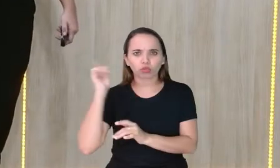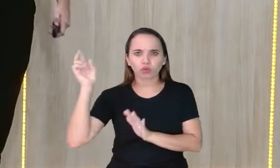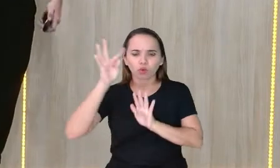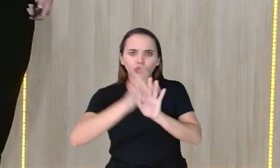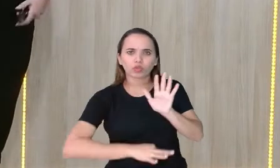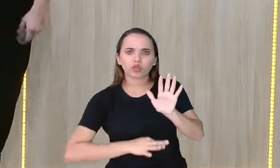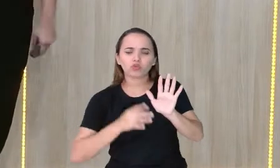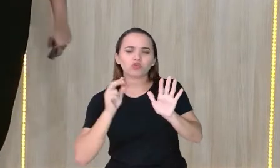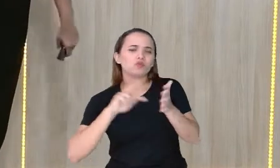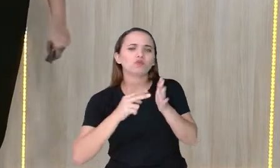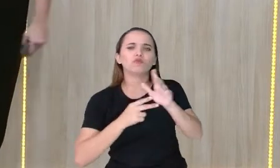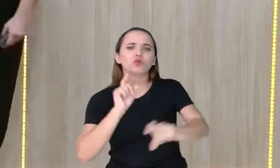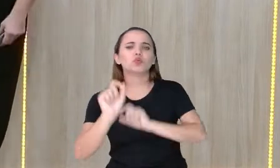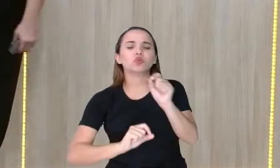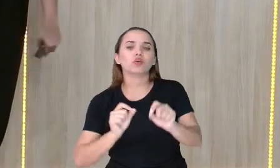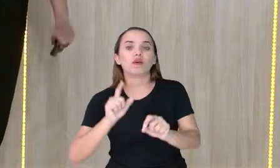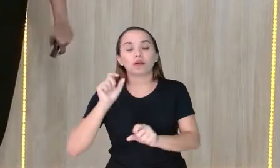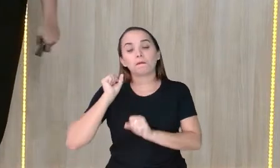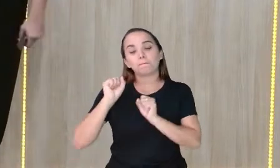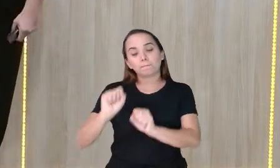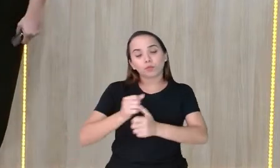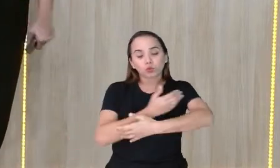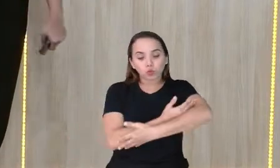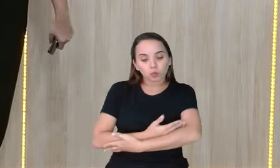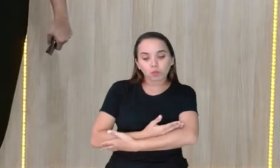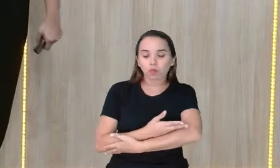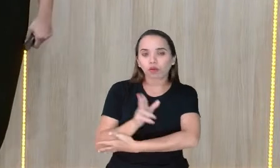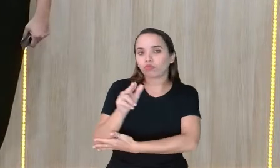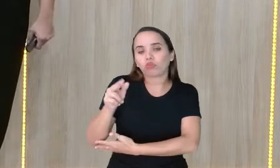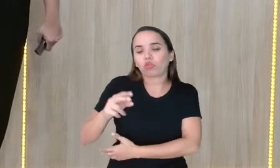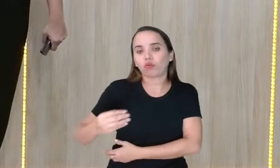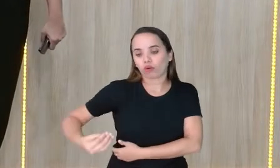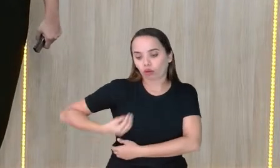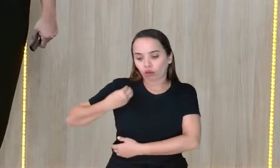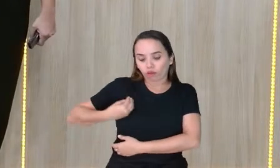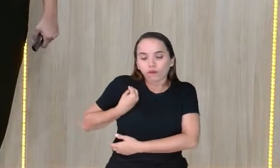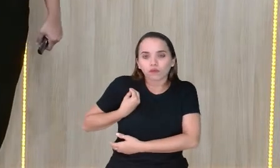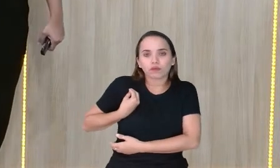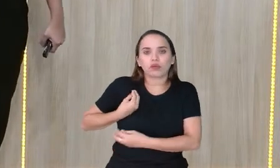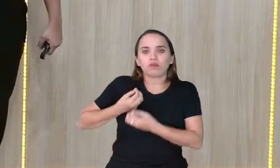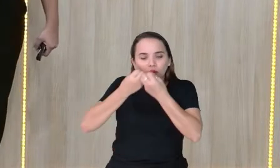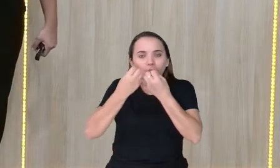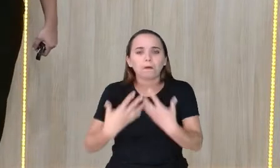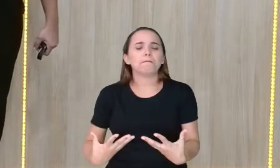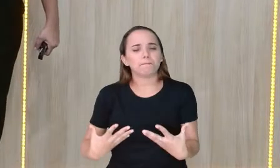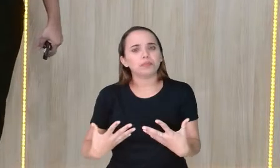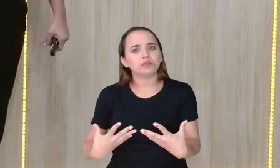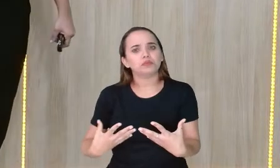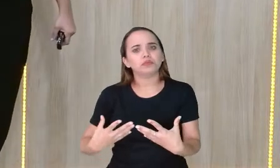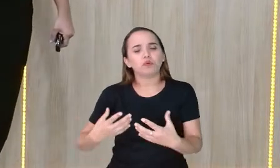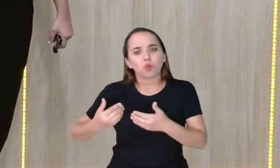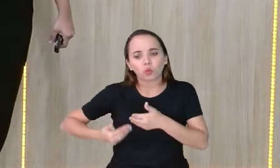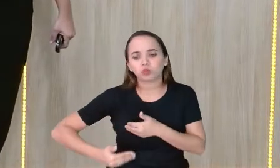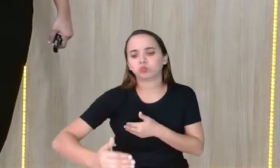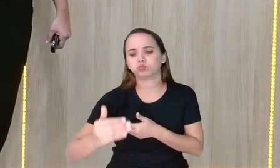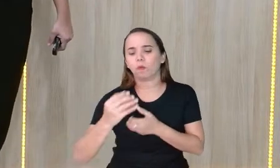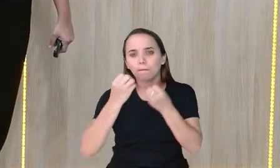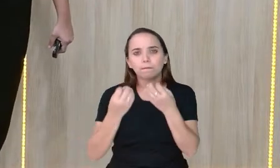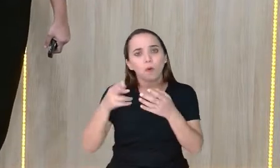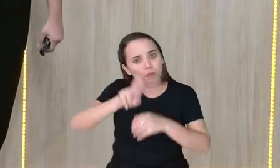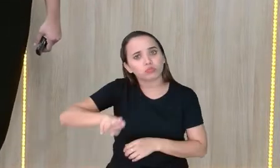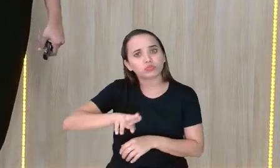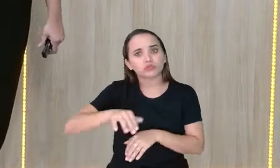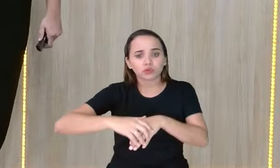esses sapatos. O que torna esse miniconto o suprassumo da tristeza, mesmo